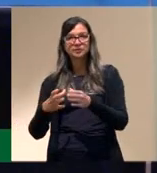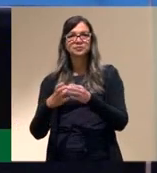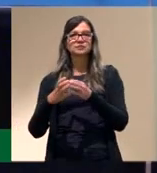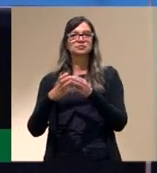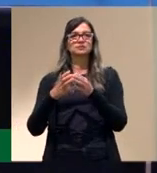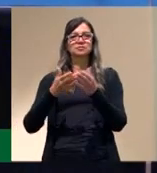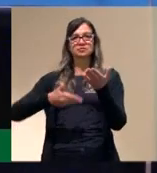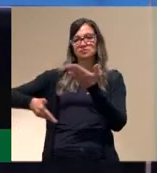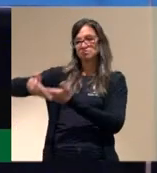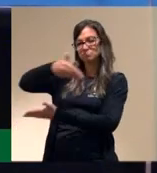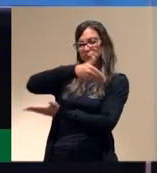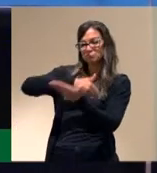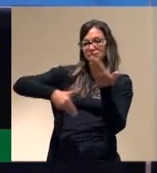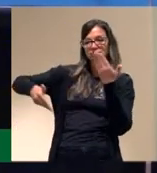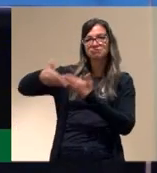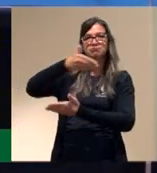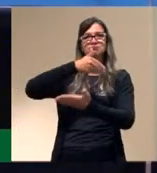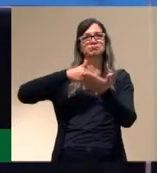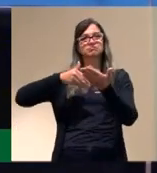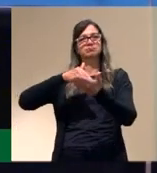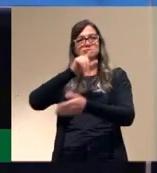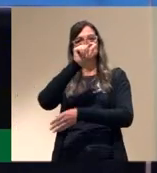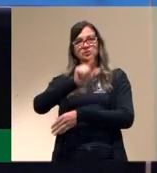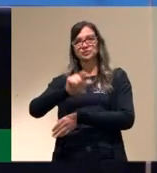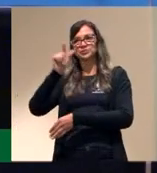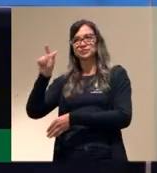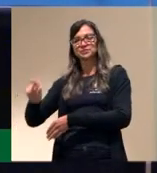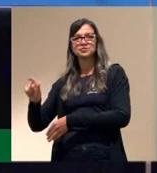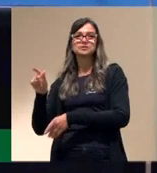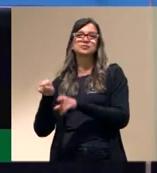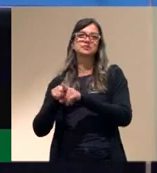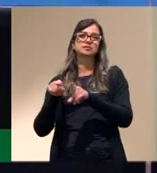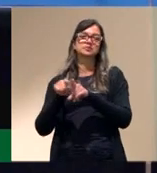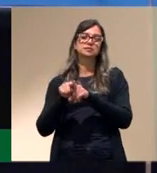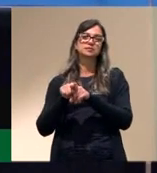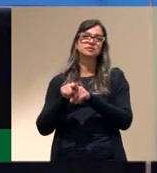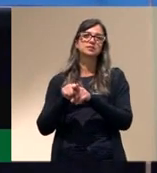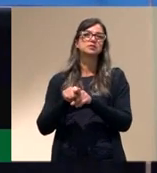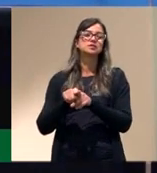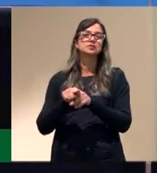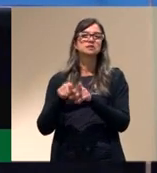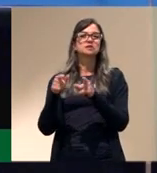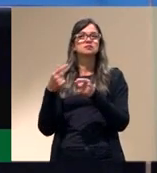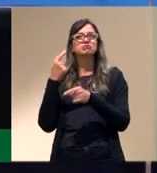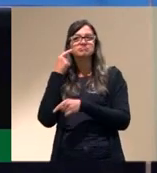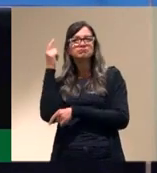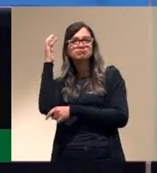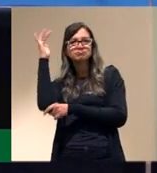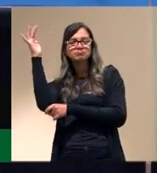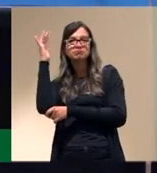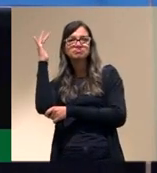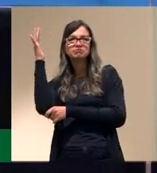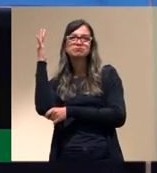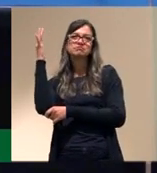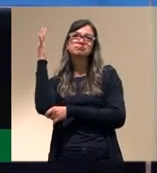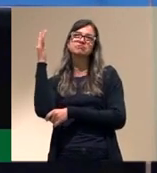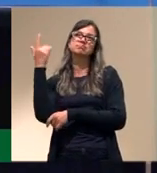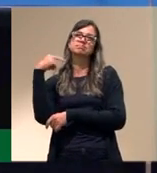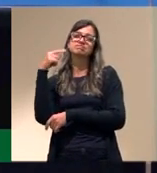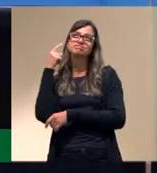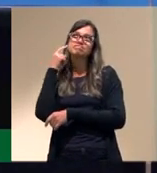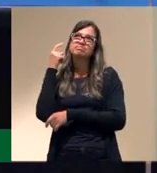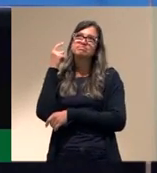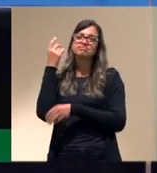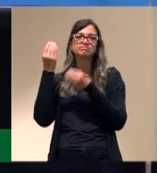né, e não tanto esse individual, é que vai levando a gente a pensar, opa, então,